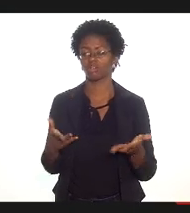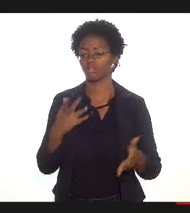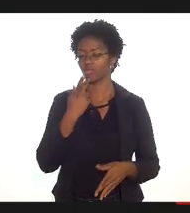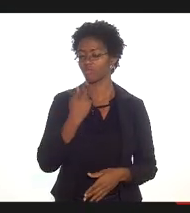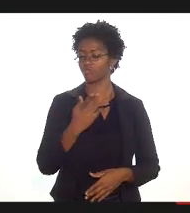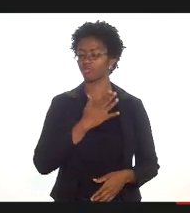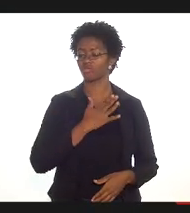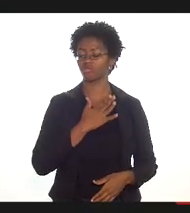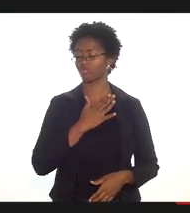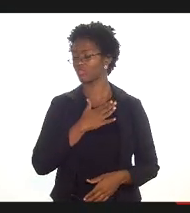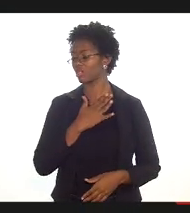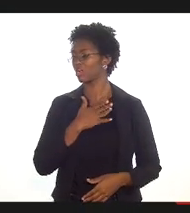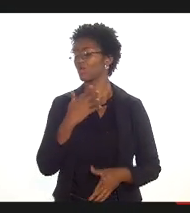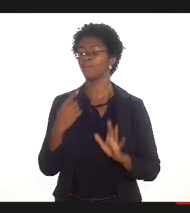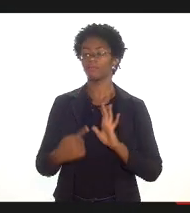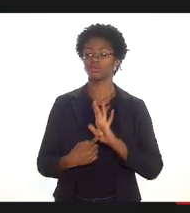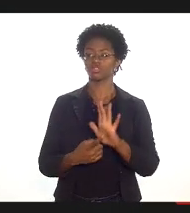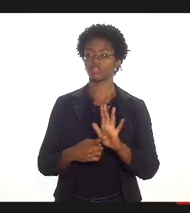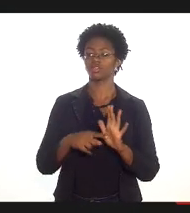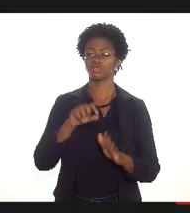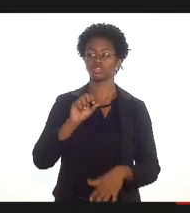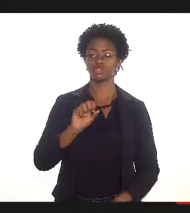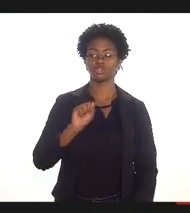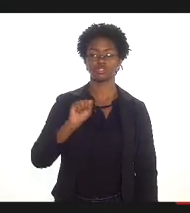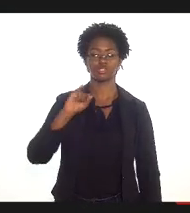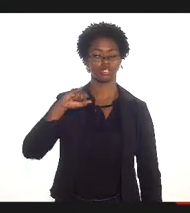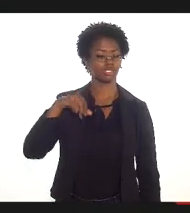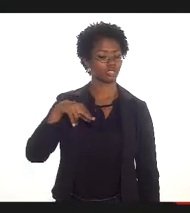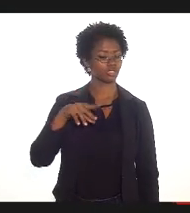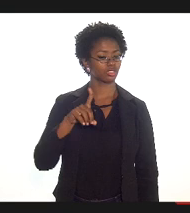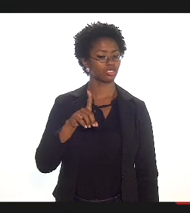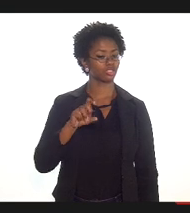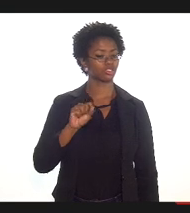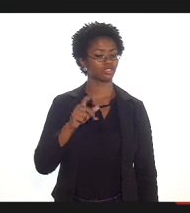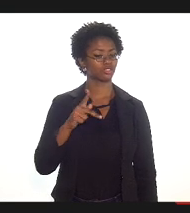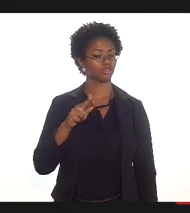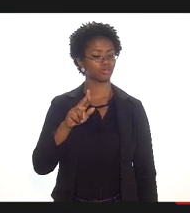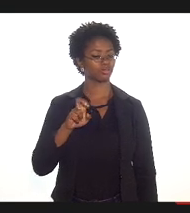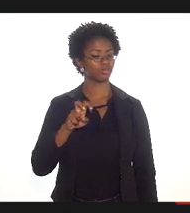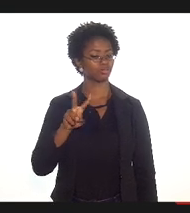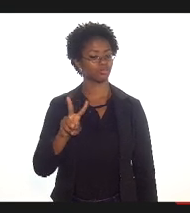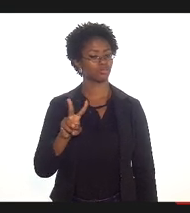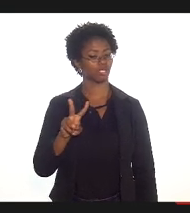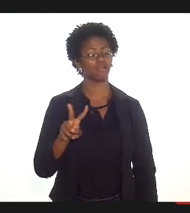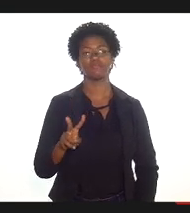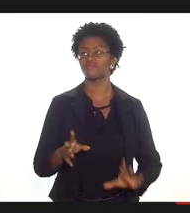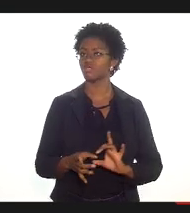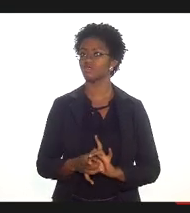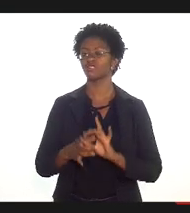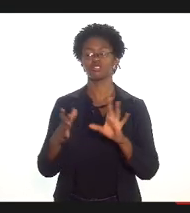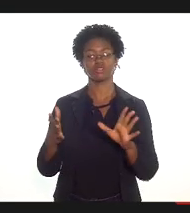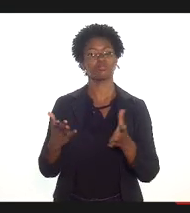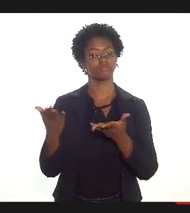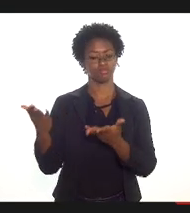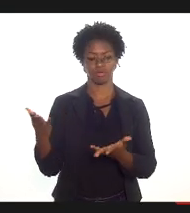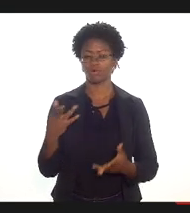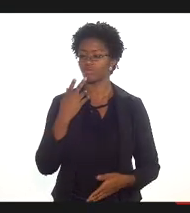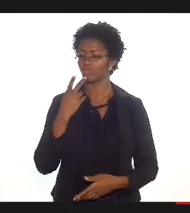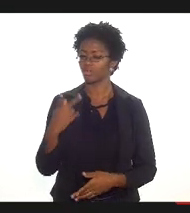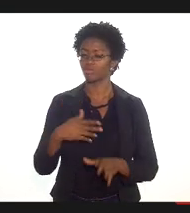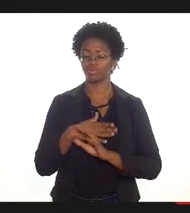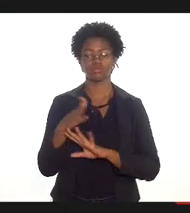fala colocando o Sindesprev à disposição para conformar, junto com todas as